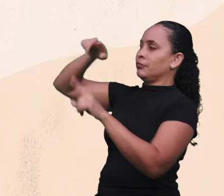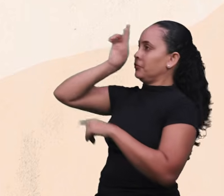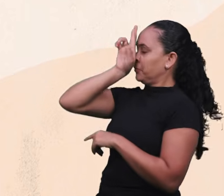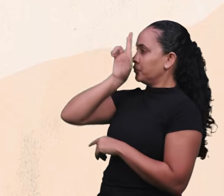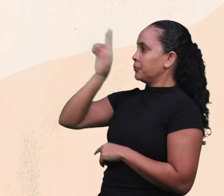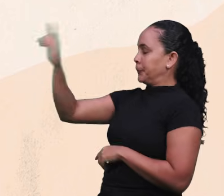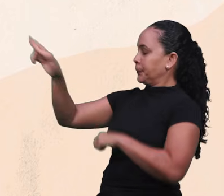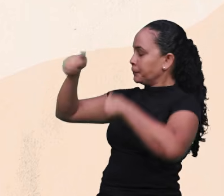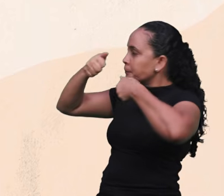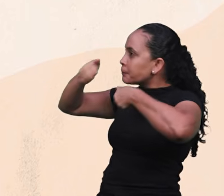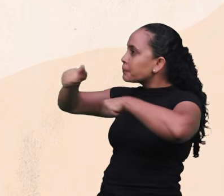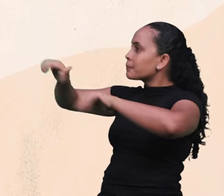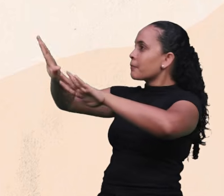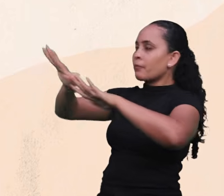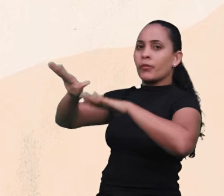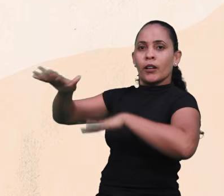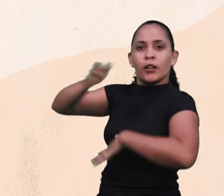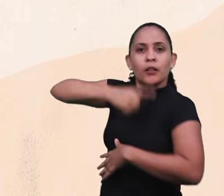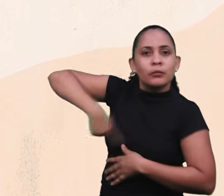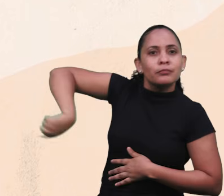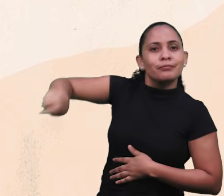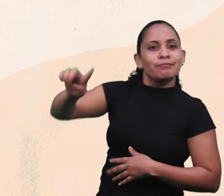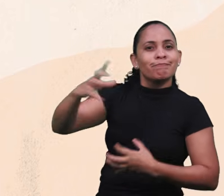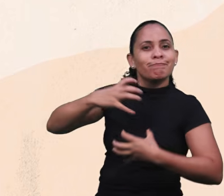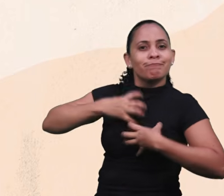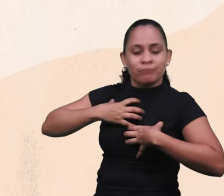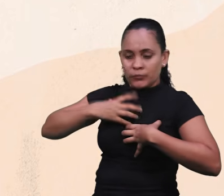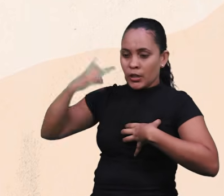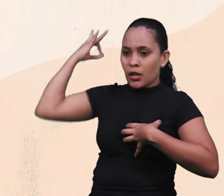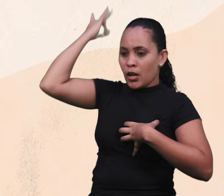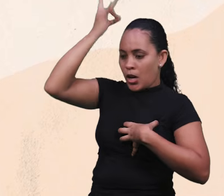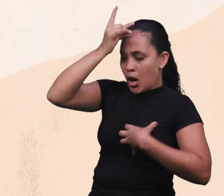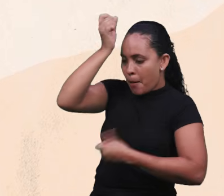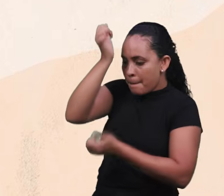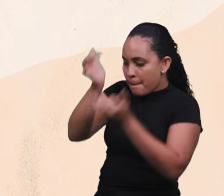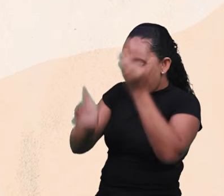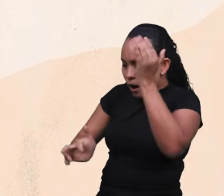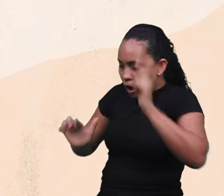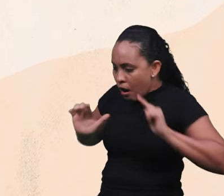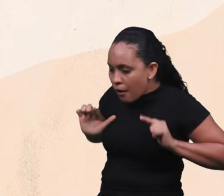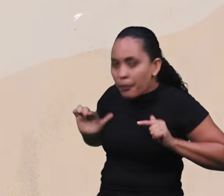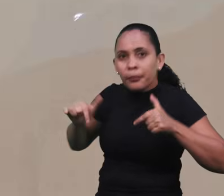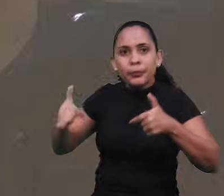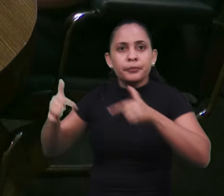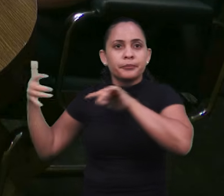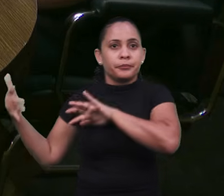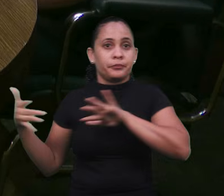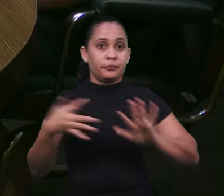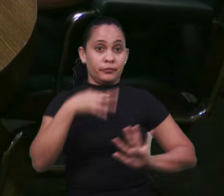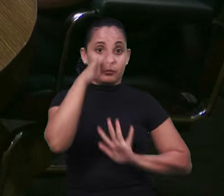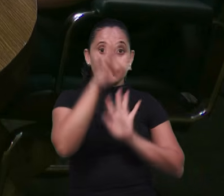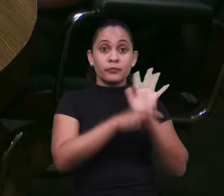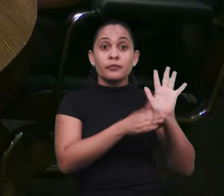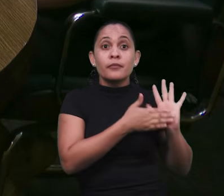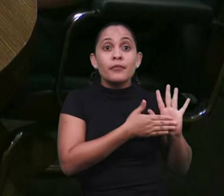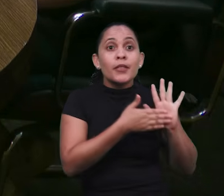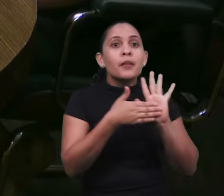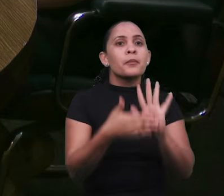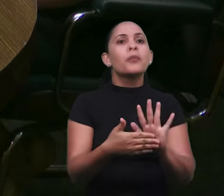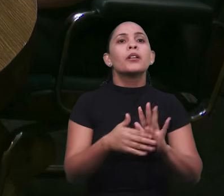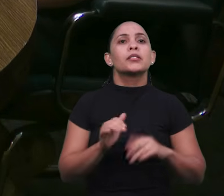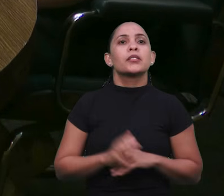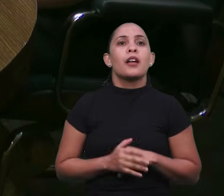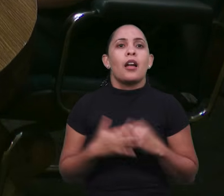dos exércitos, toda a terra está cheia da sua glória. E aí tem um ponto, questão do português, que nesse versículo aqui agora, o